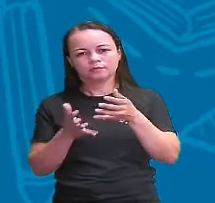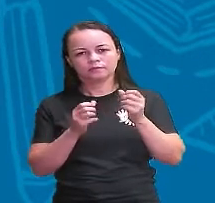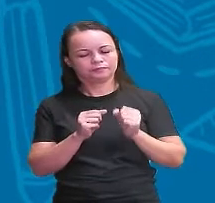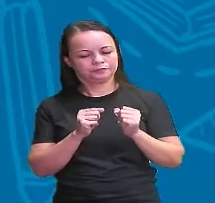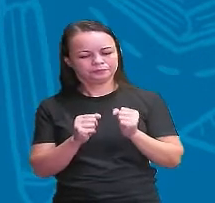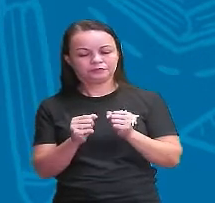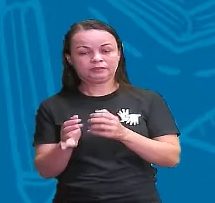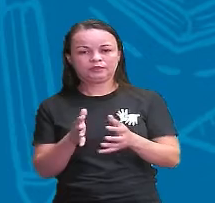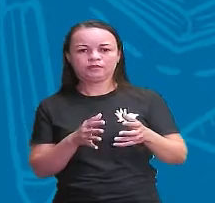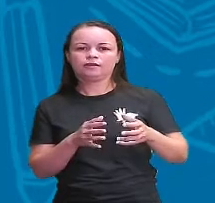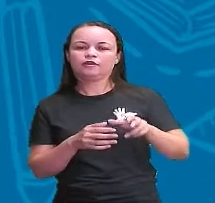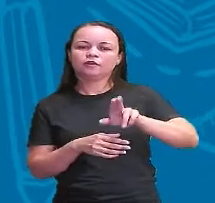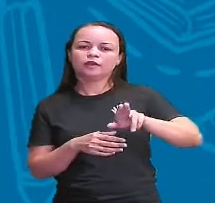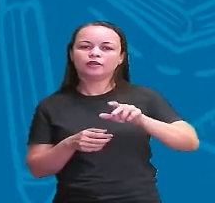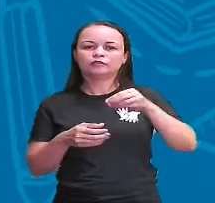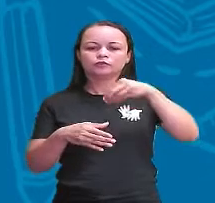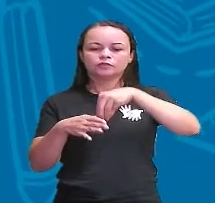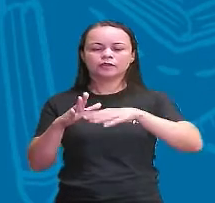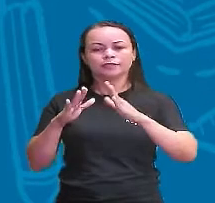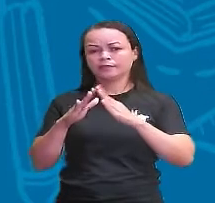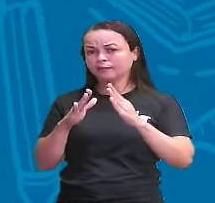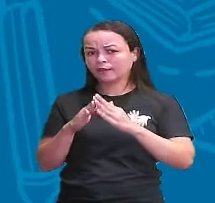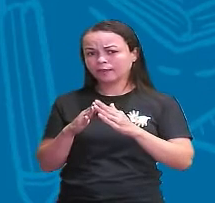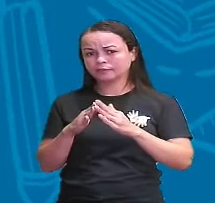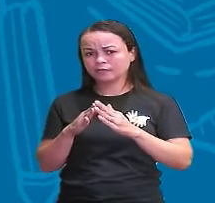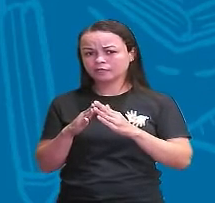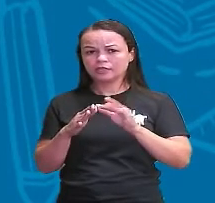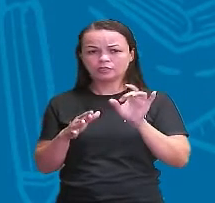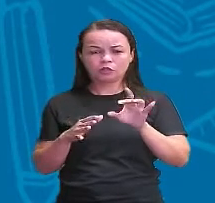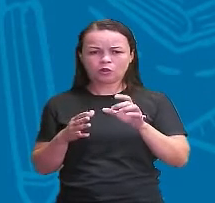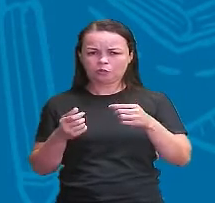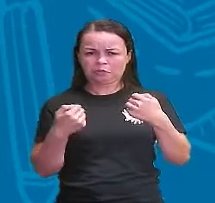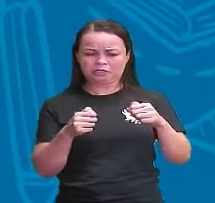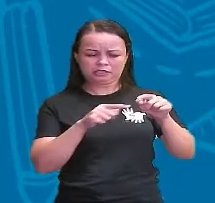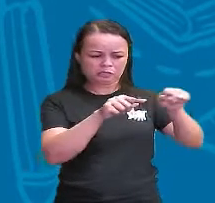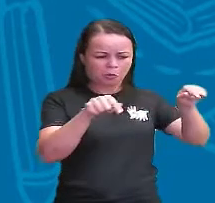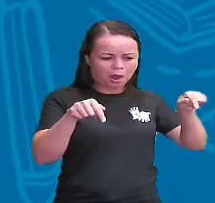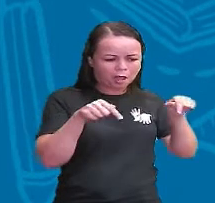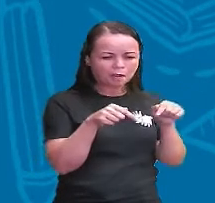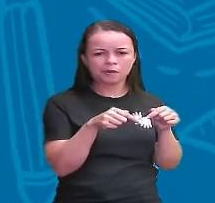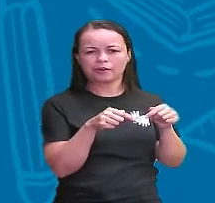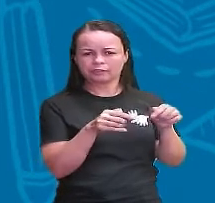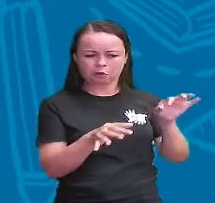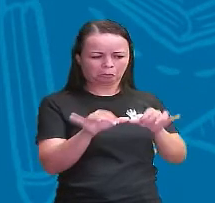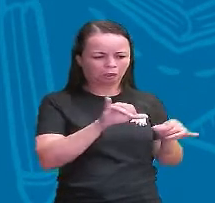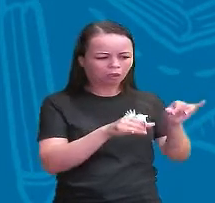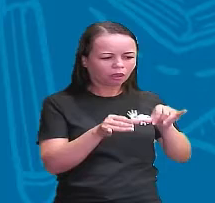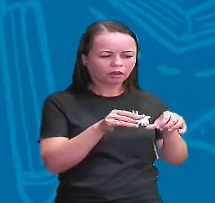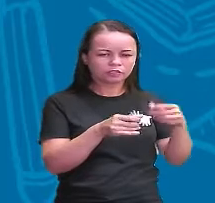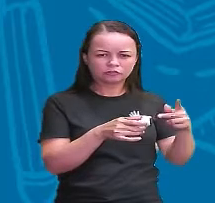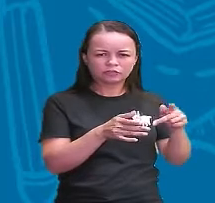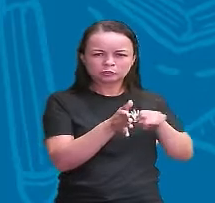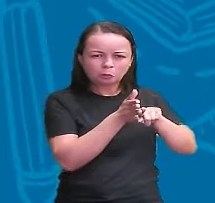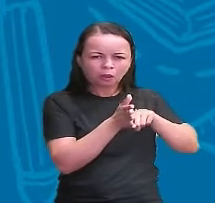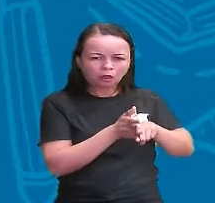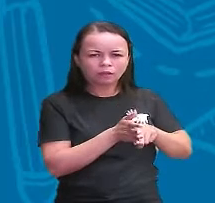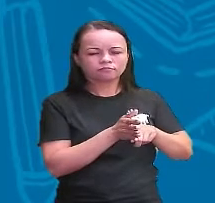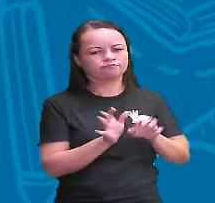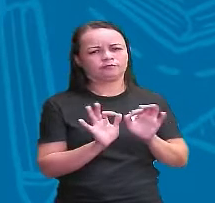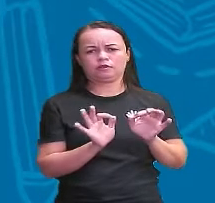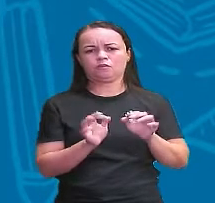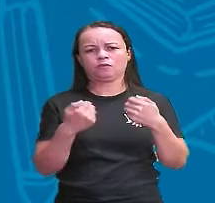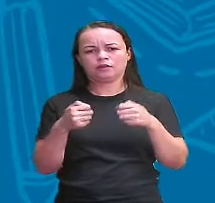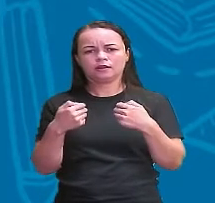em ambientes como a nossa casa. Não necessariamente a gente precisa de um laboratório para realizar o experimento. Como eu mostrei para vocês, eu dei